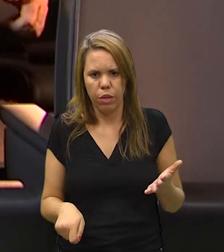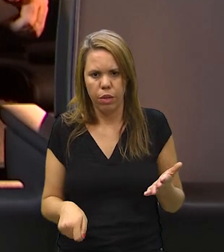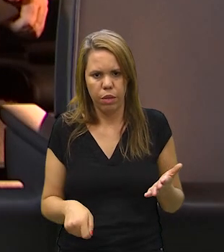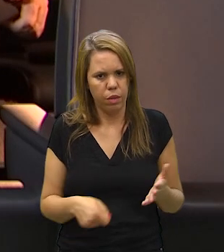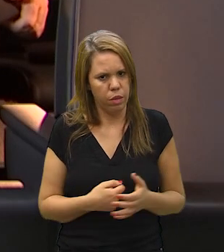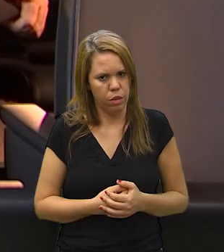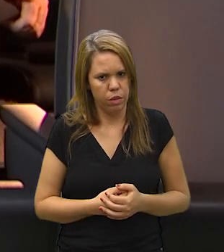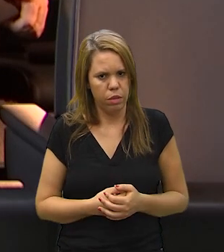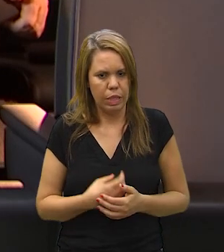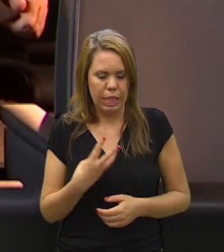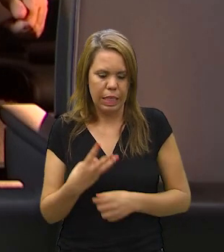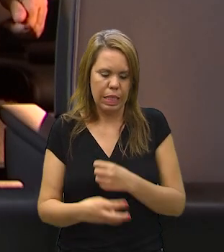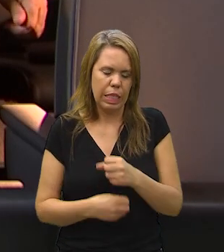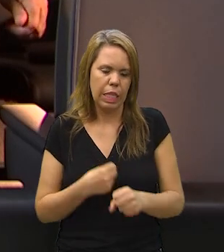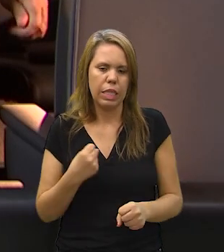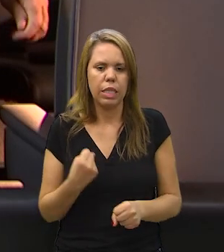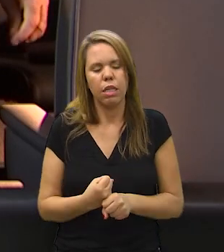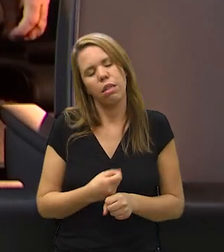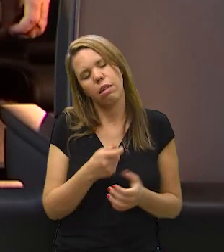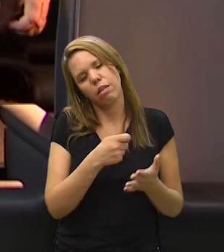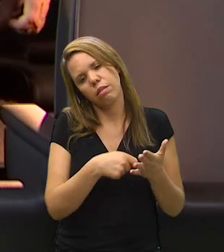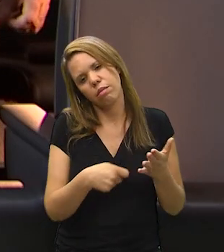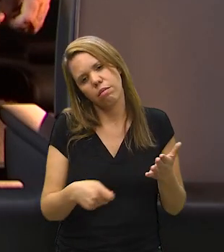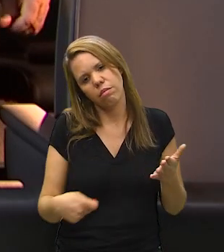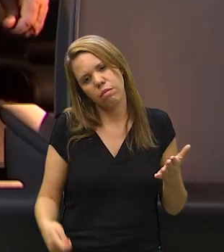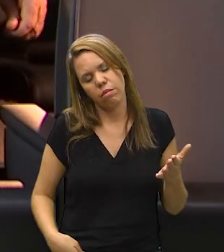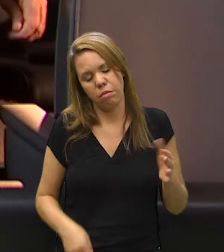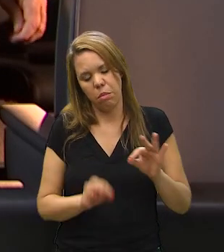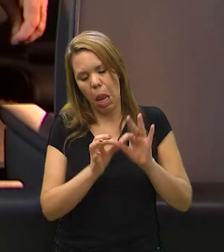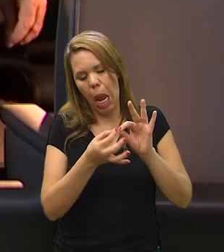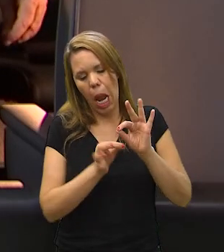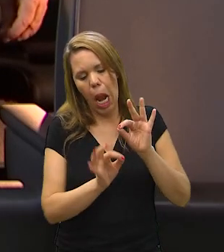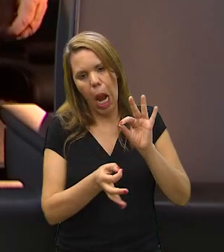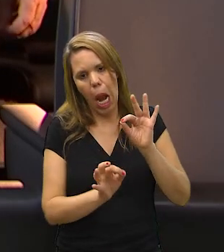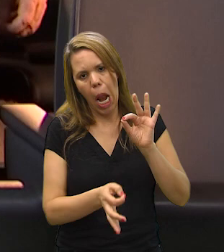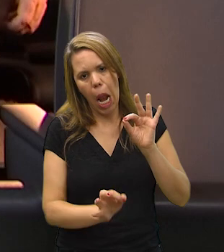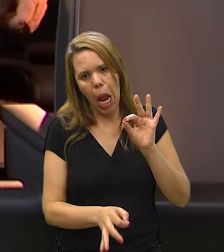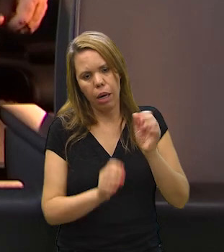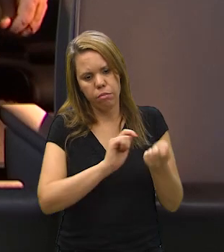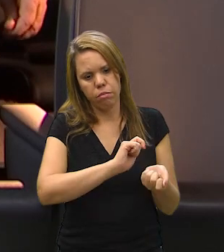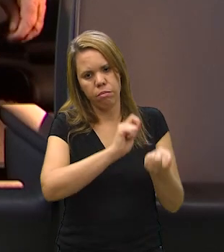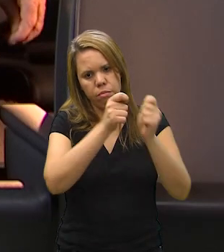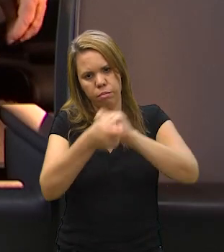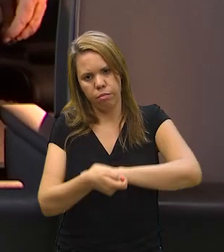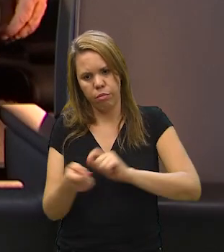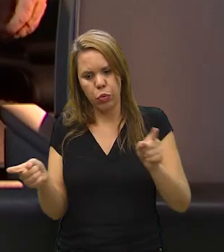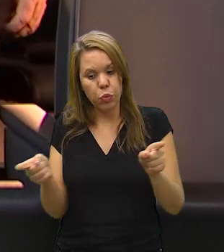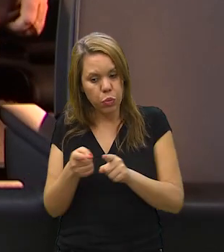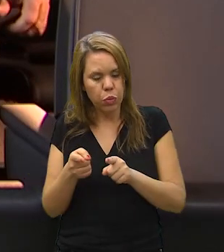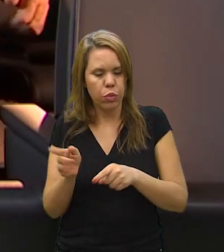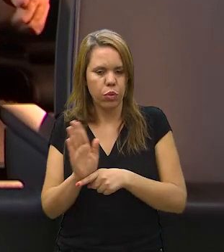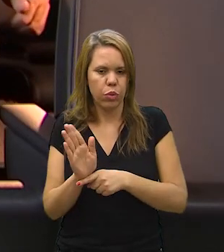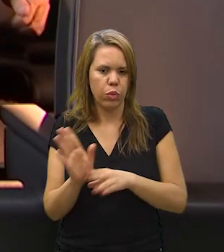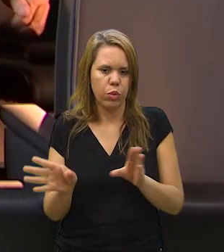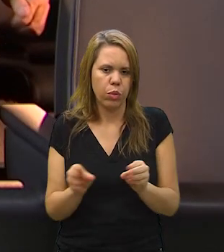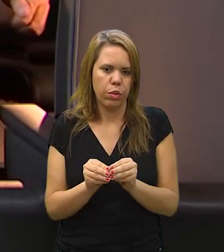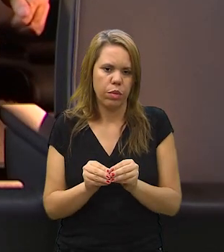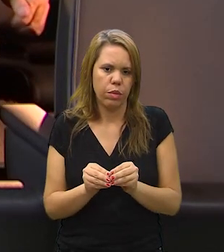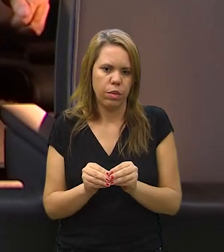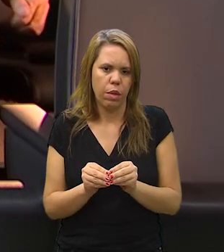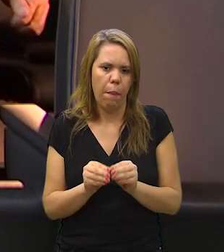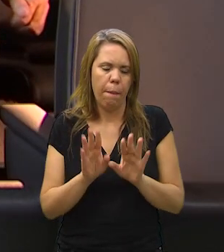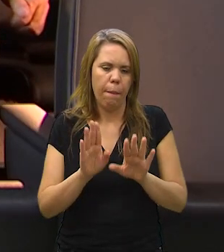foi uns 3 anos, porque ele era um roteiro grande, que tinha que adaptar para um curta, né? Mas